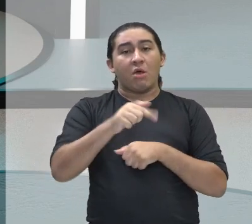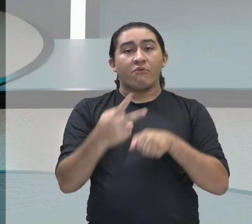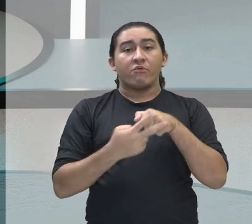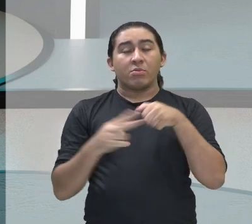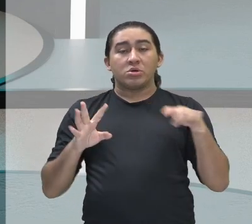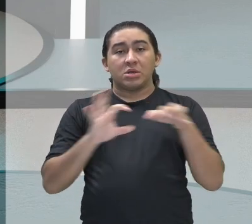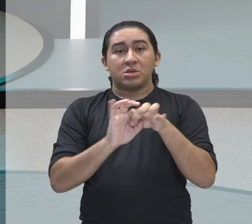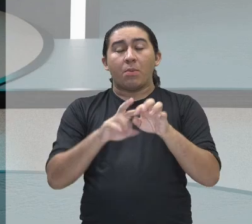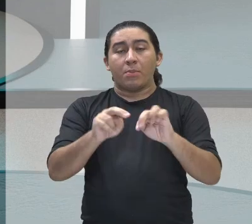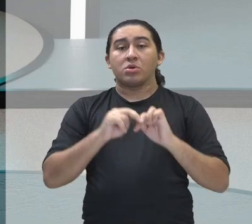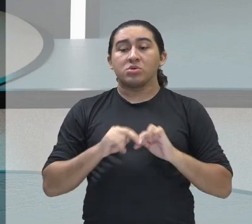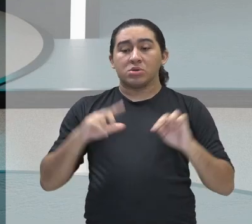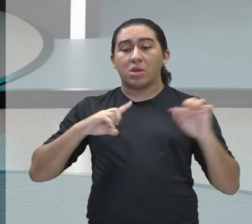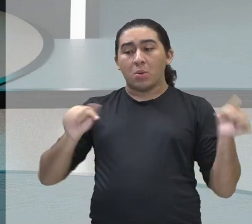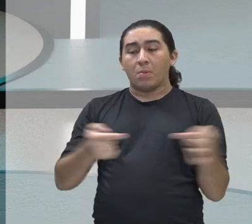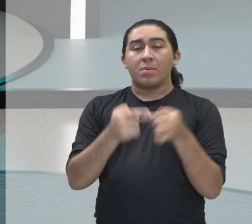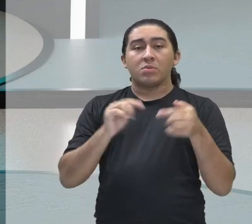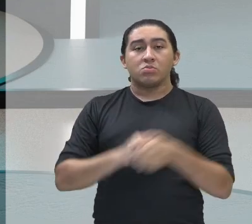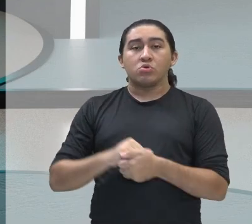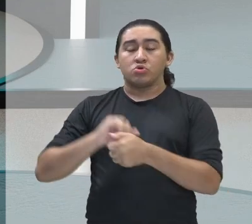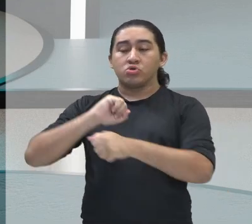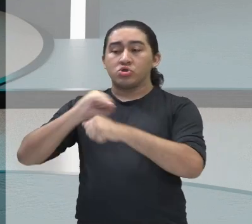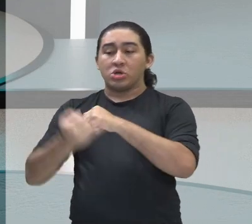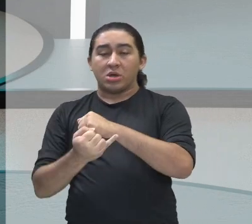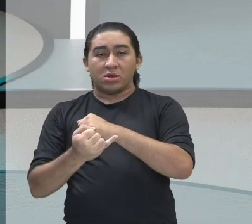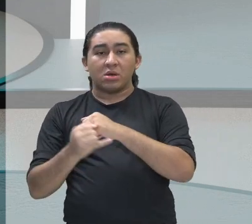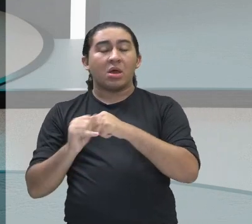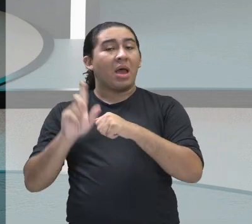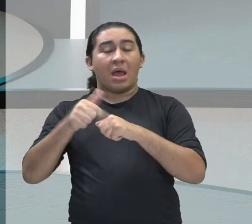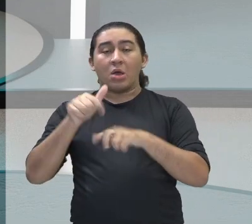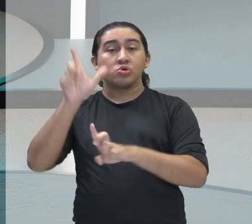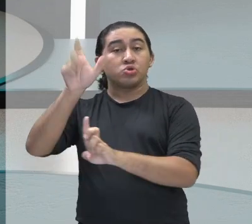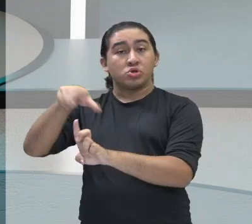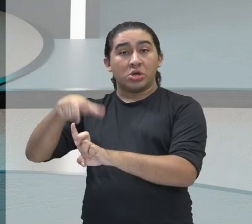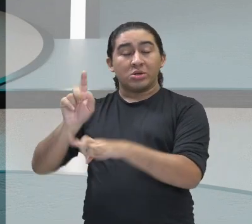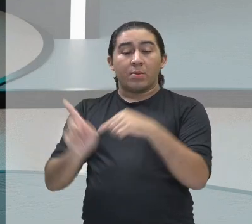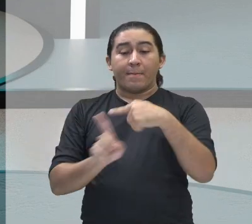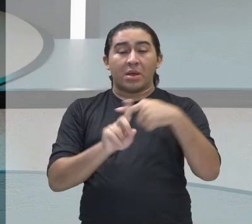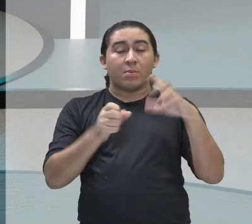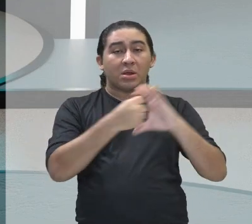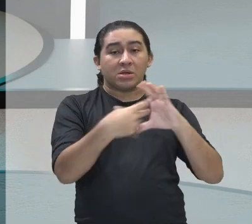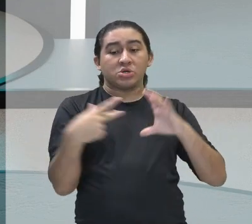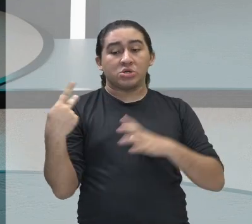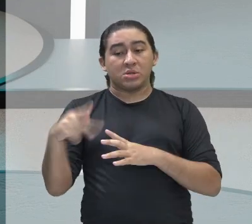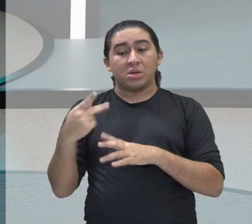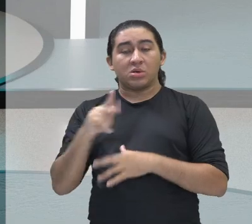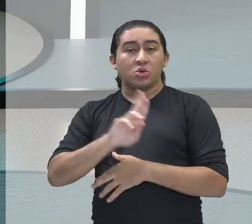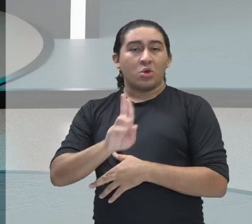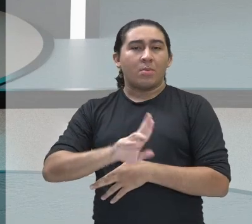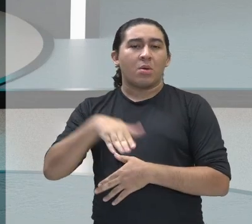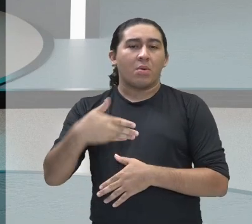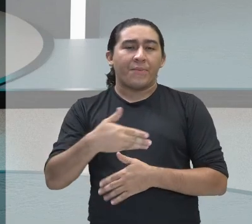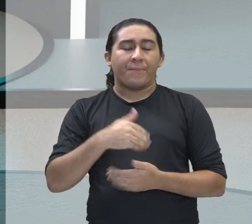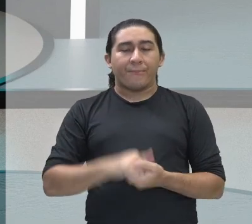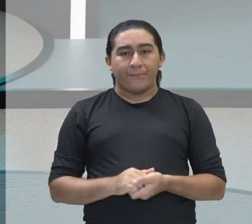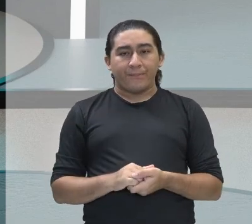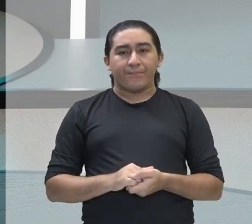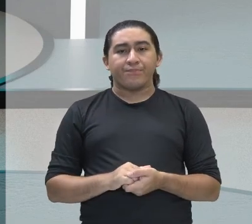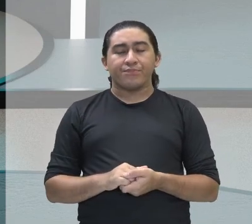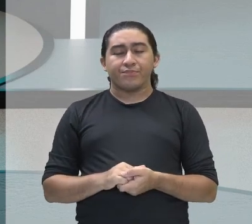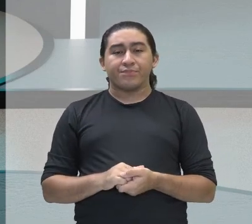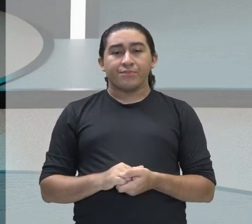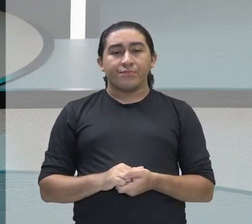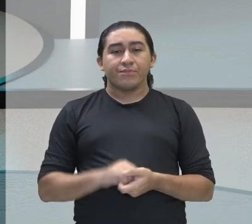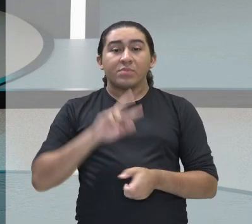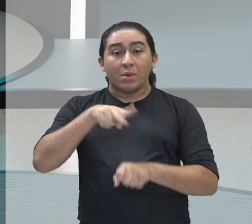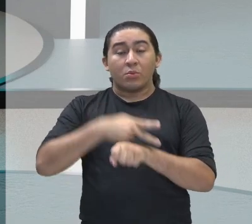portanto ele vai ligar sujeito a uma qualidade desse sujeito, tá certo? Que a gente chama essa qualidade, né, depois do verbo,